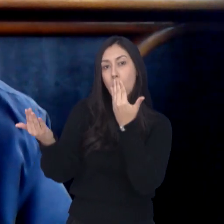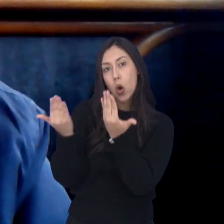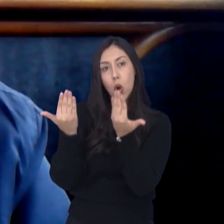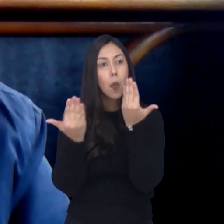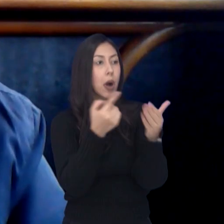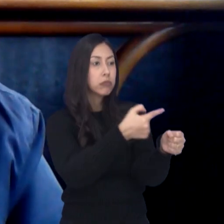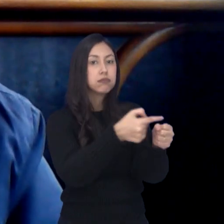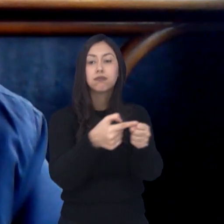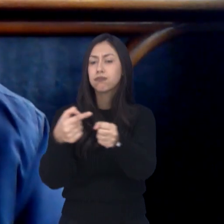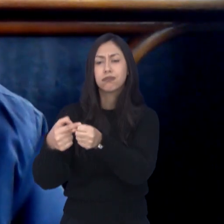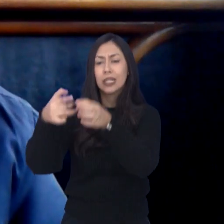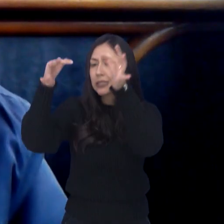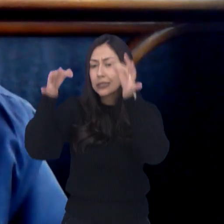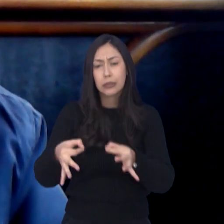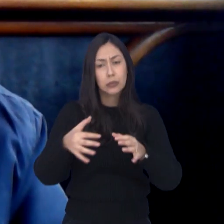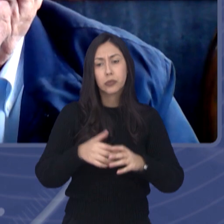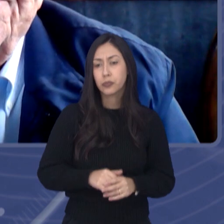Isso nós temos certeza.